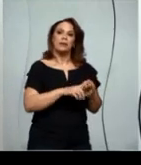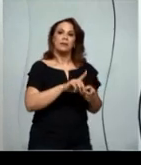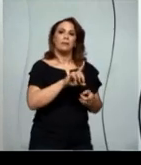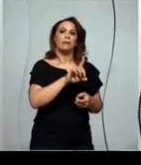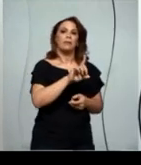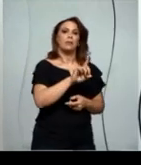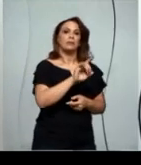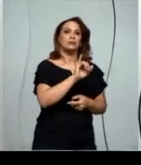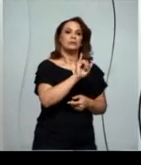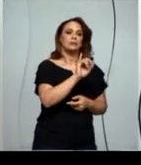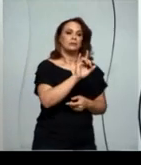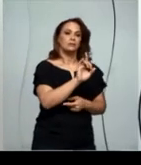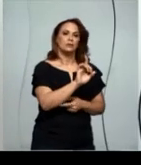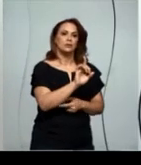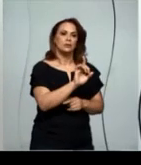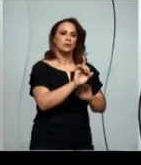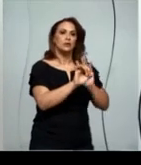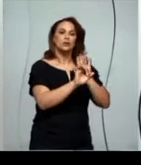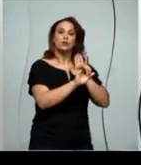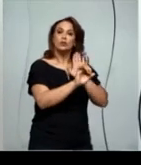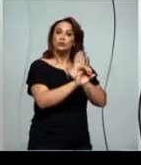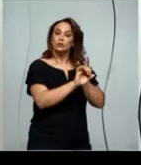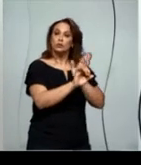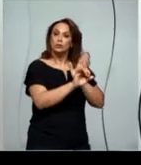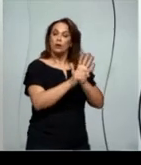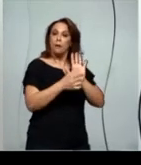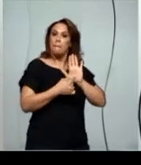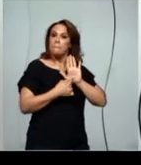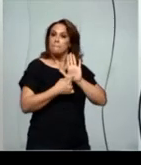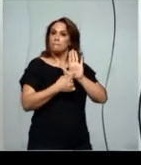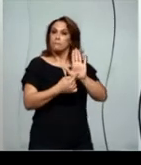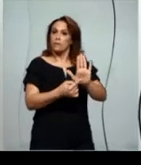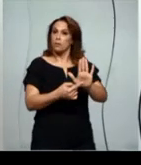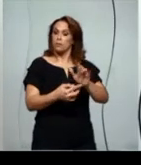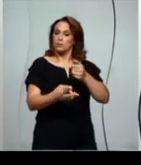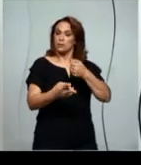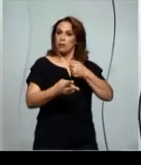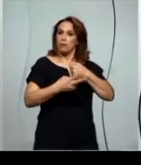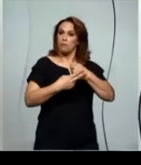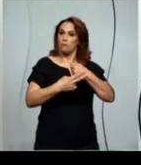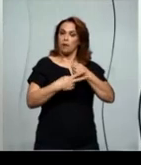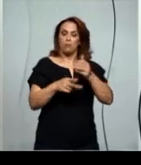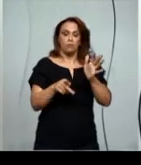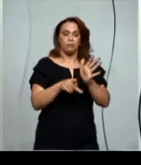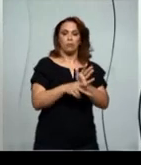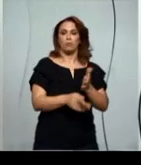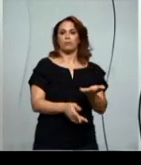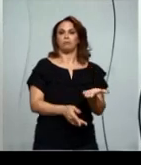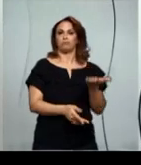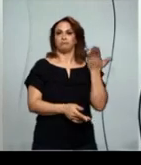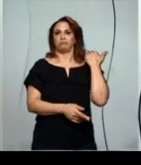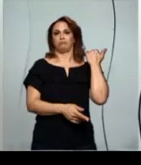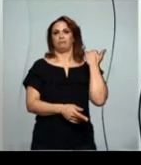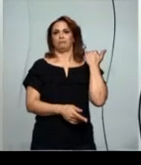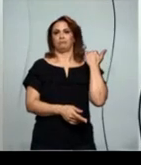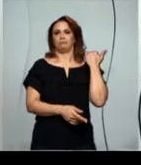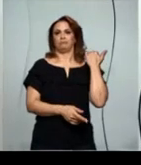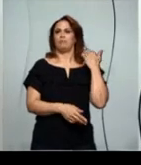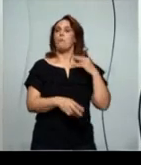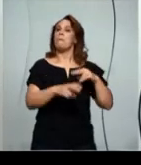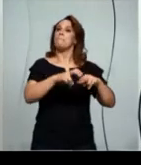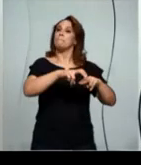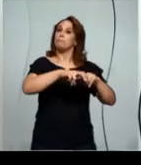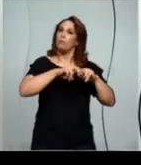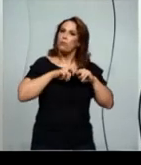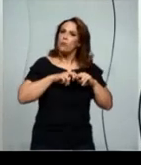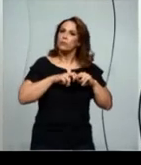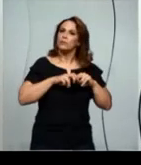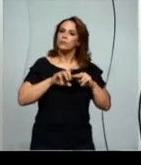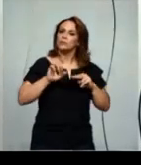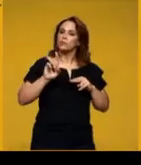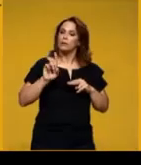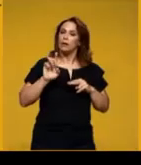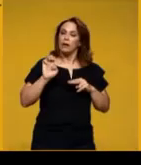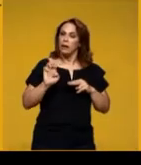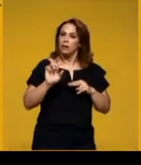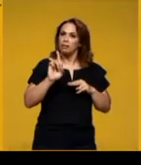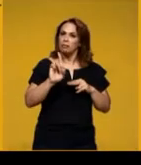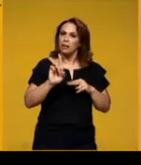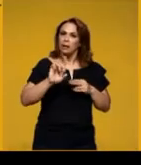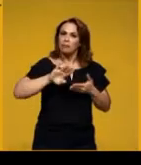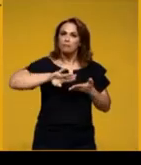indicando que esse verbo aqui está no passado. Por isso que eu não preciso mais usar o ED,